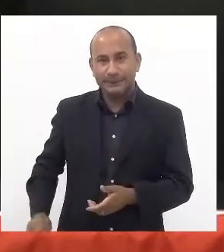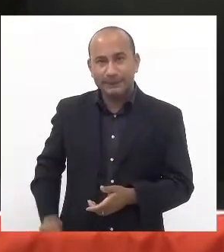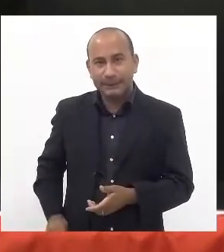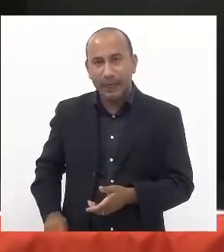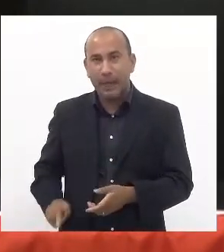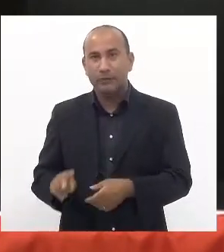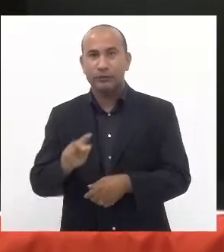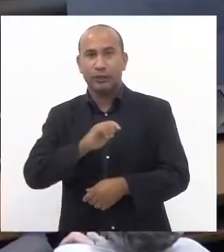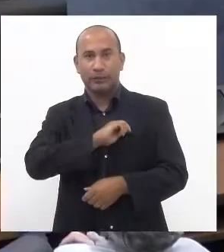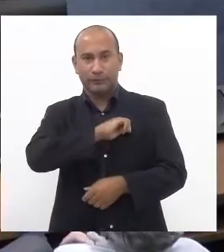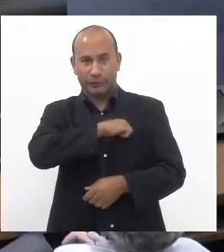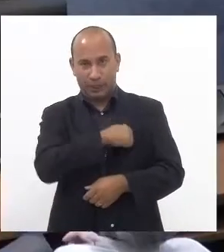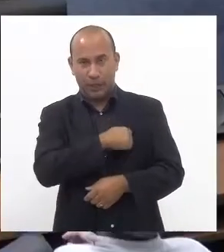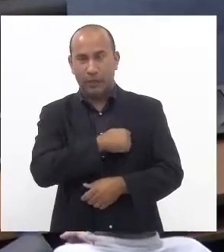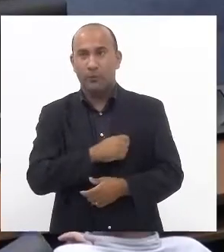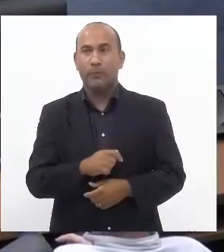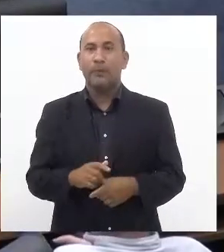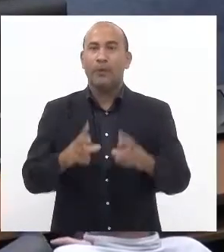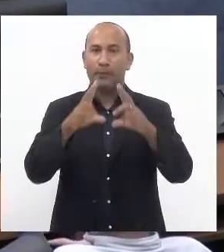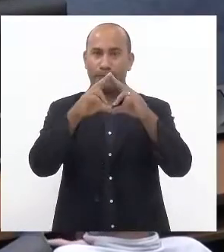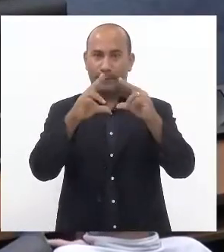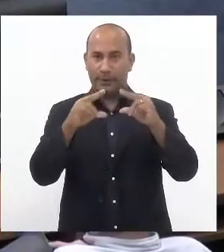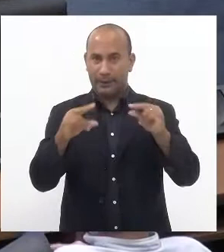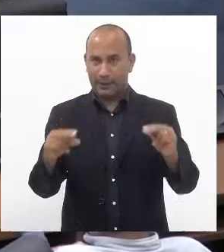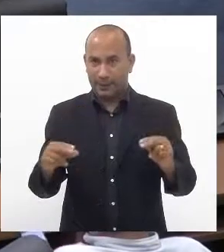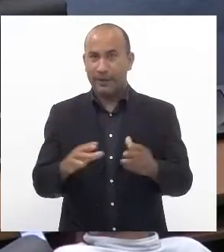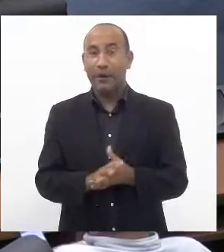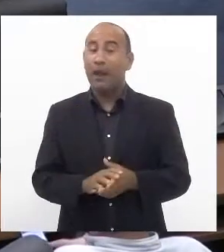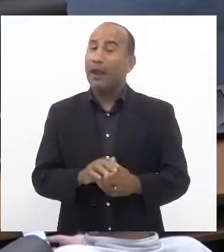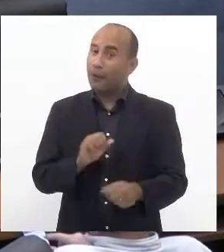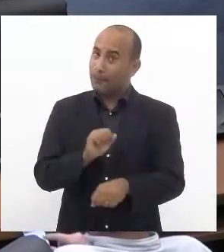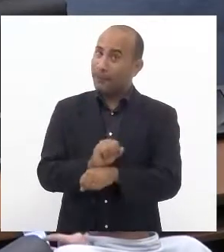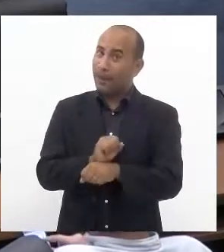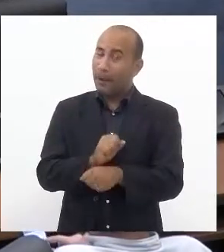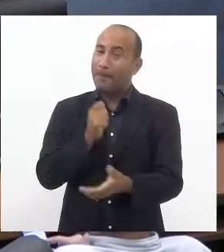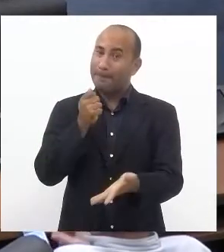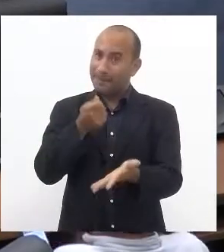Clube Monte Líbano, que eu espero que esteja com as contas em dia.